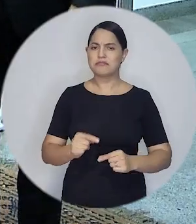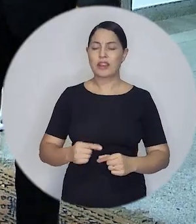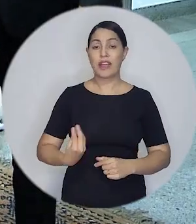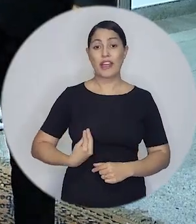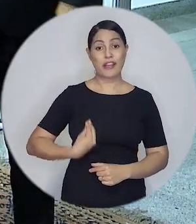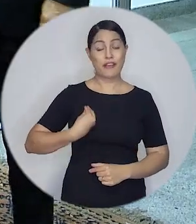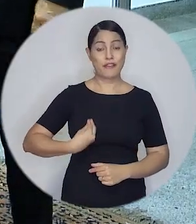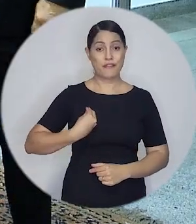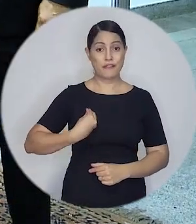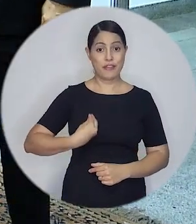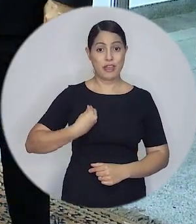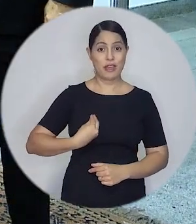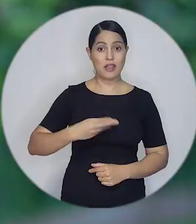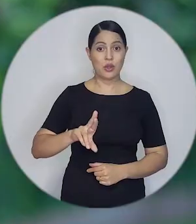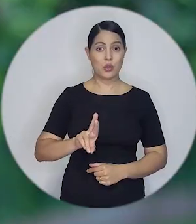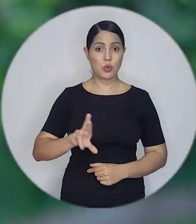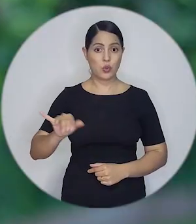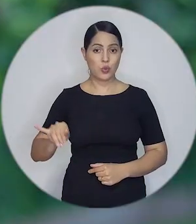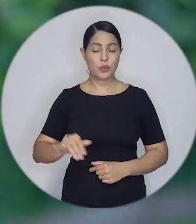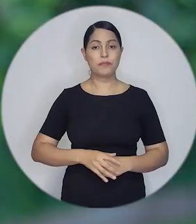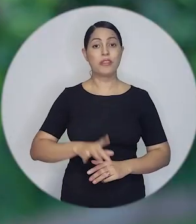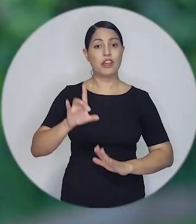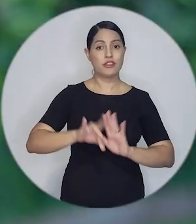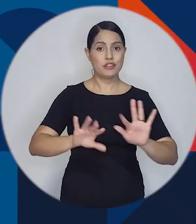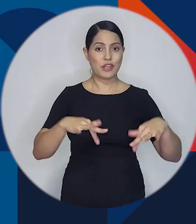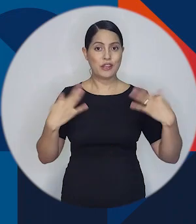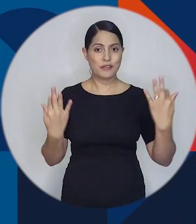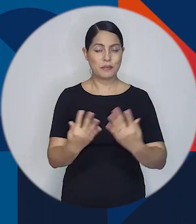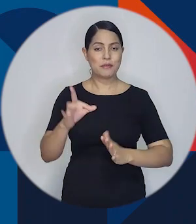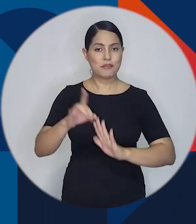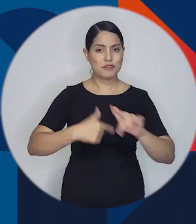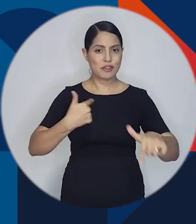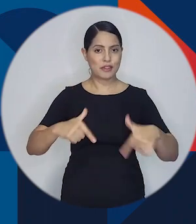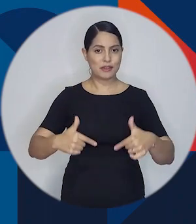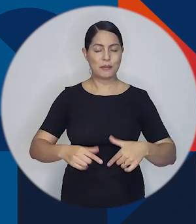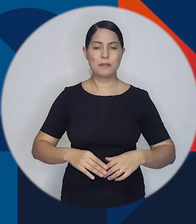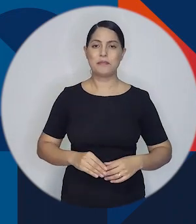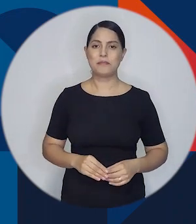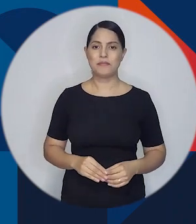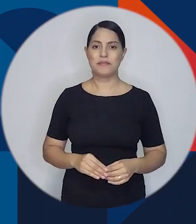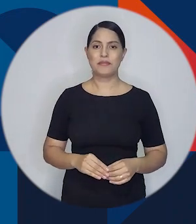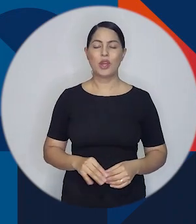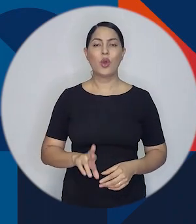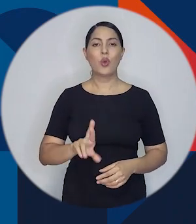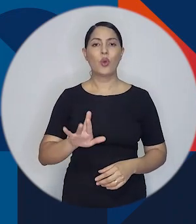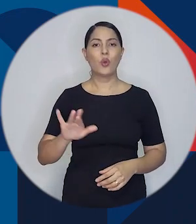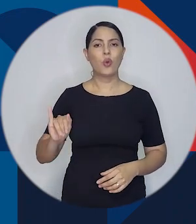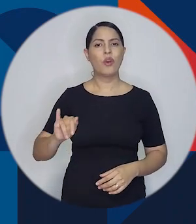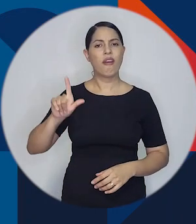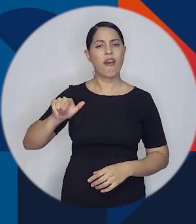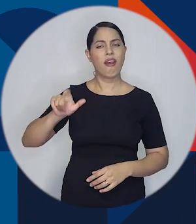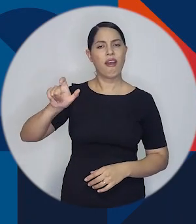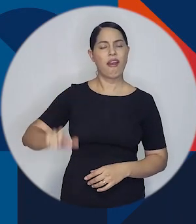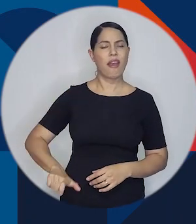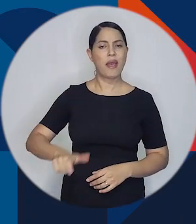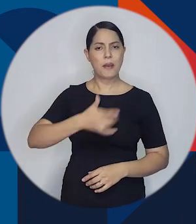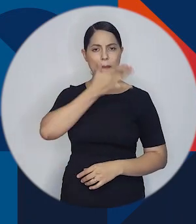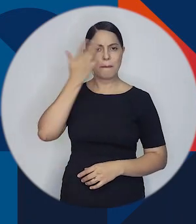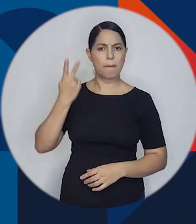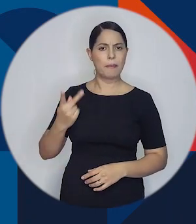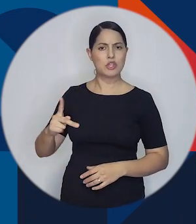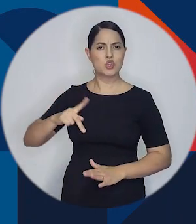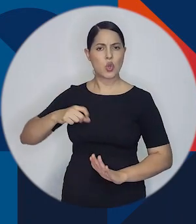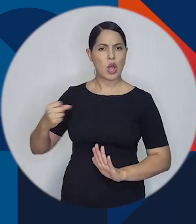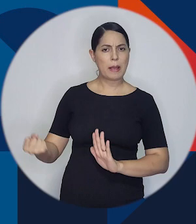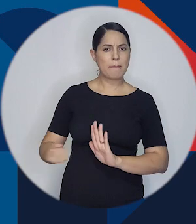Rui Barbosa, direito de família e direito do trabalho. Rui Barbosa é um personagem central da história do